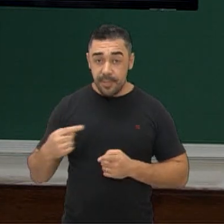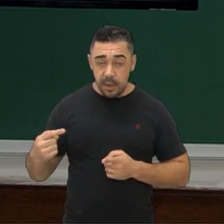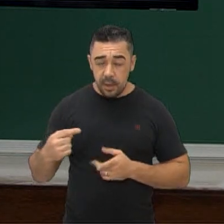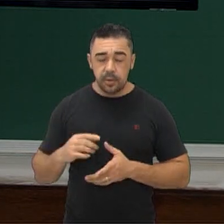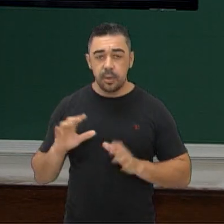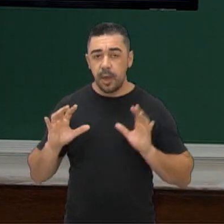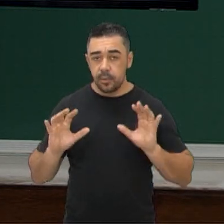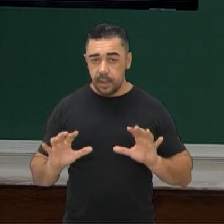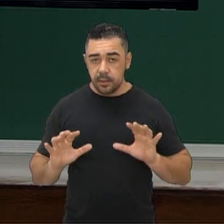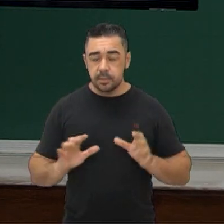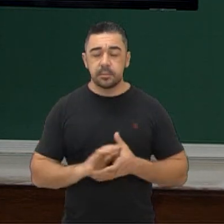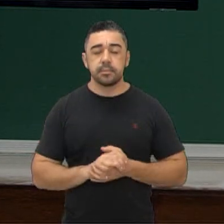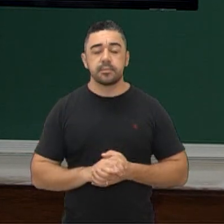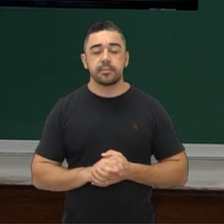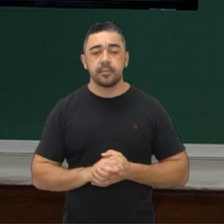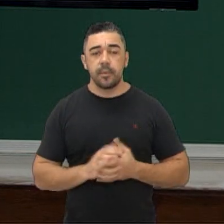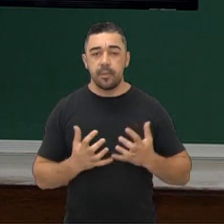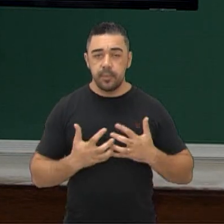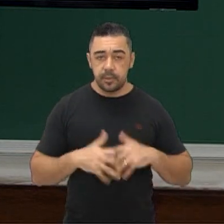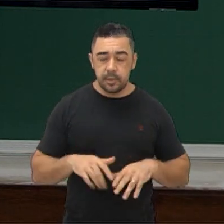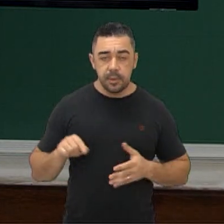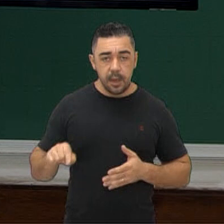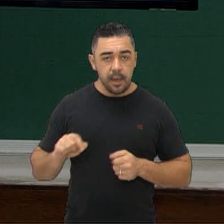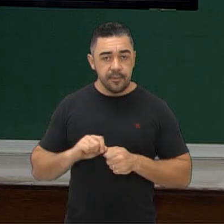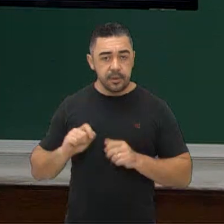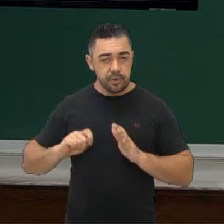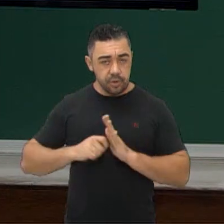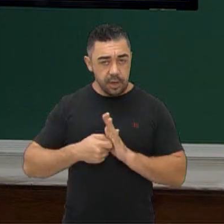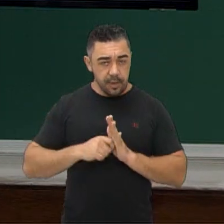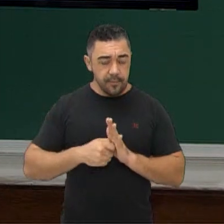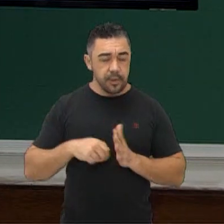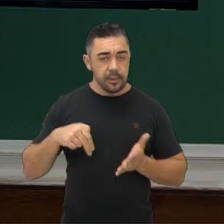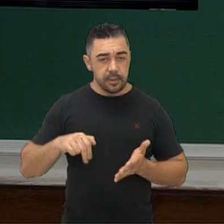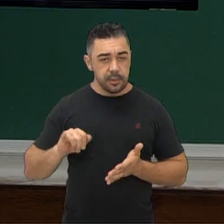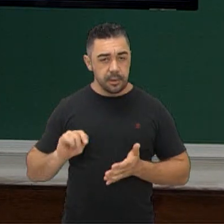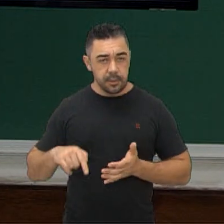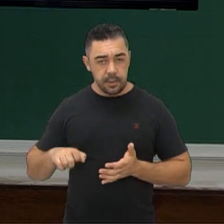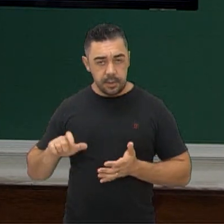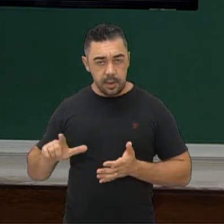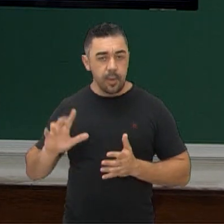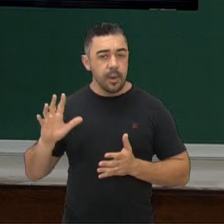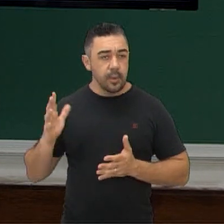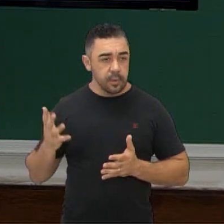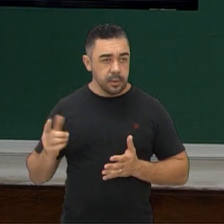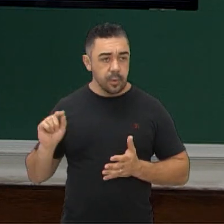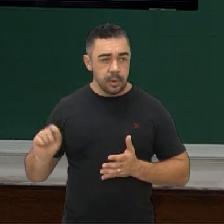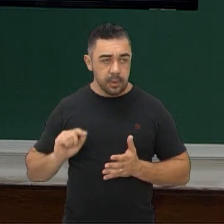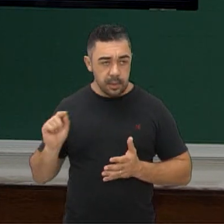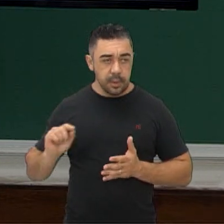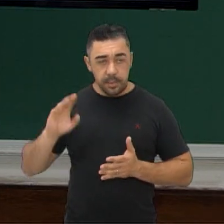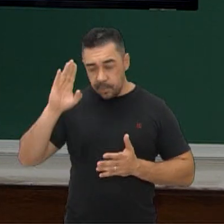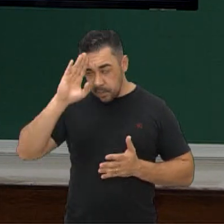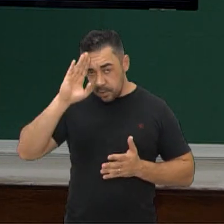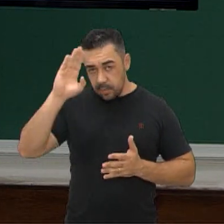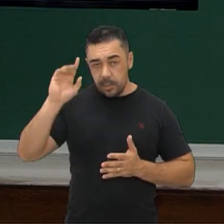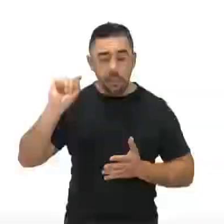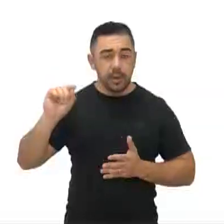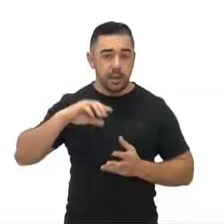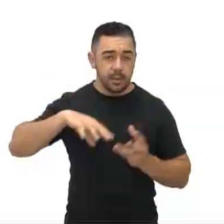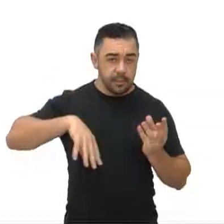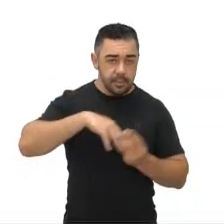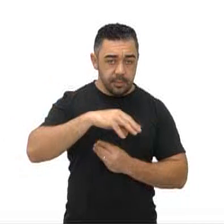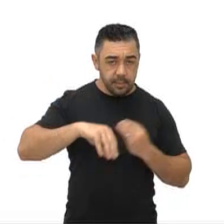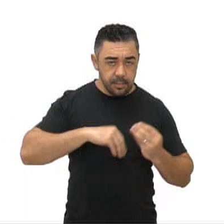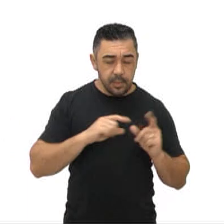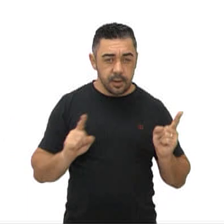fala o seguinte, ó, no processo de revestimento da chave com o níquel, ocorrerá majoritariamente uma reação